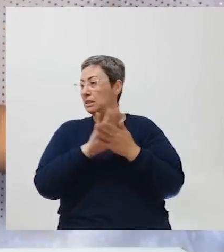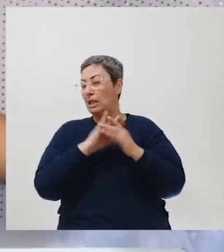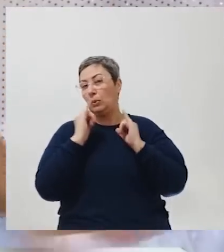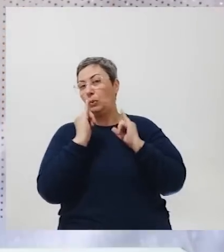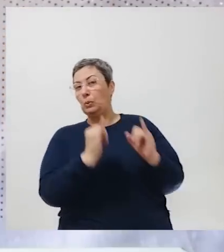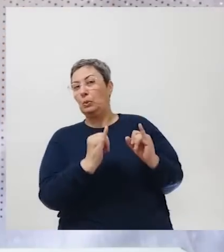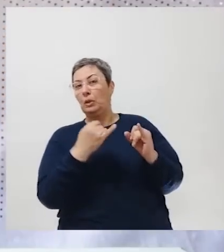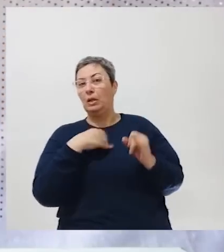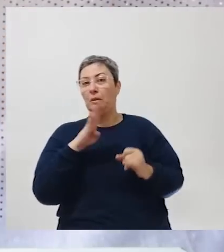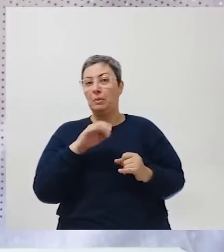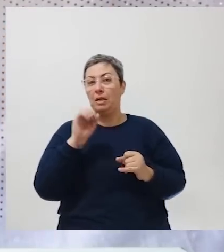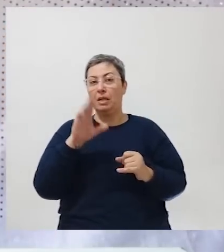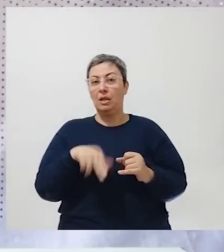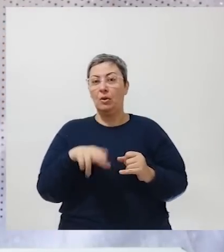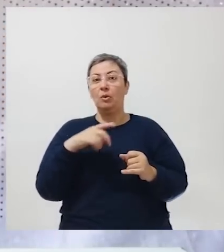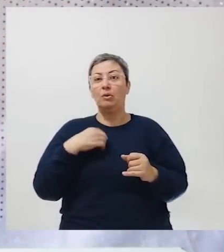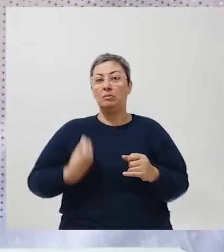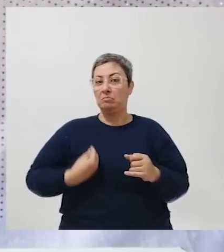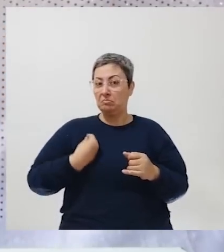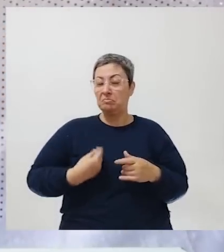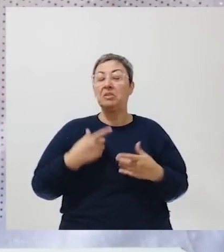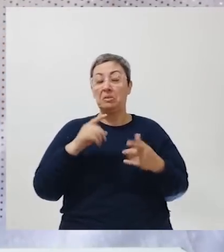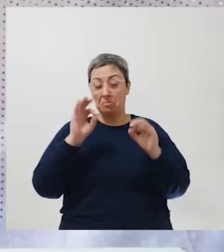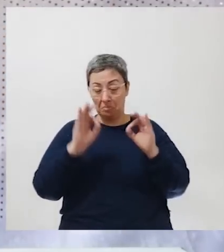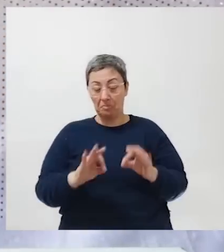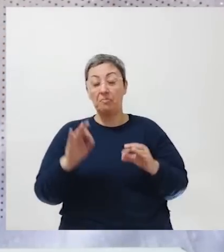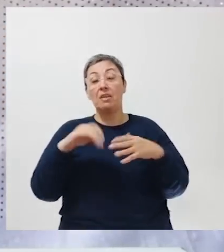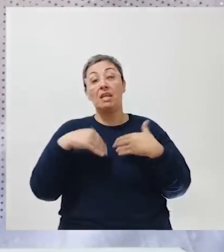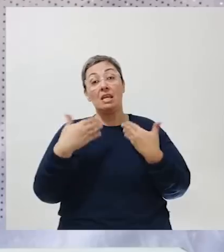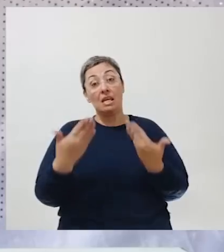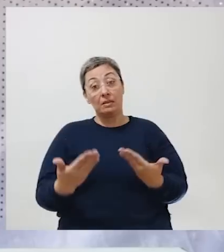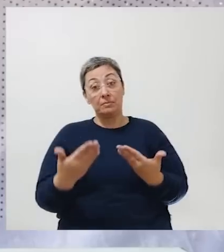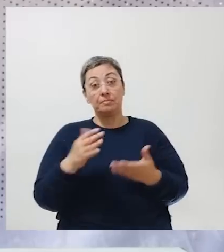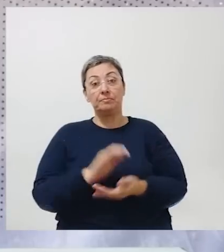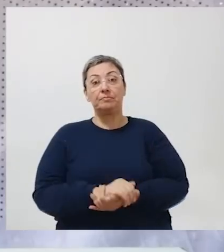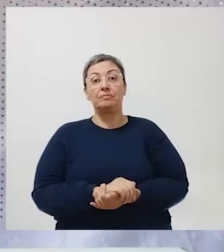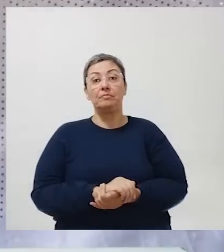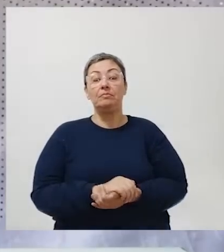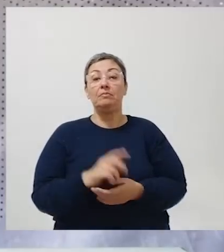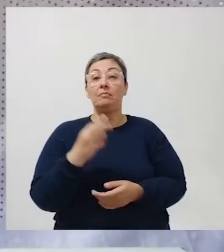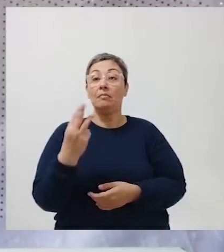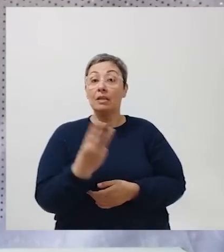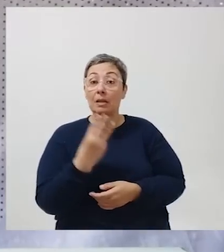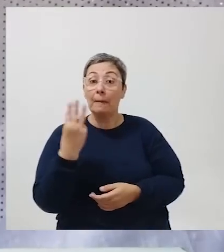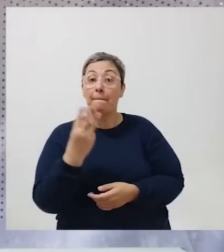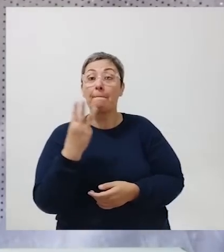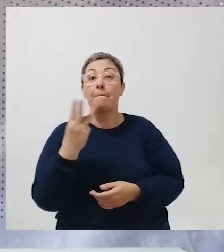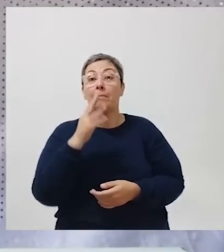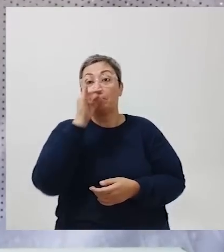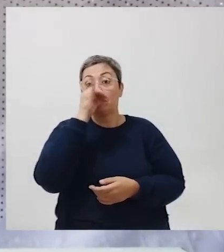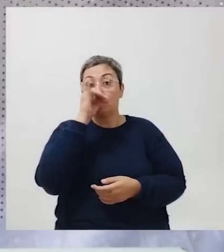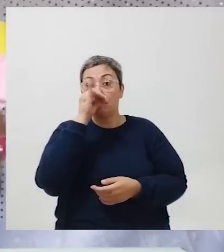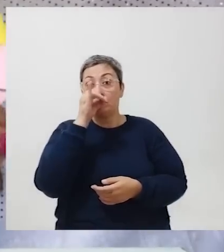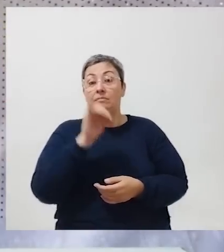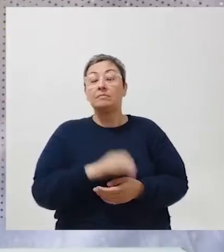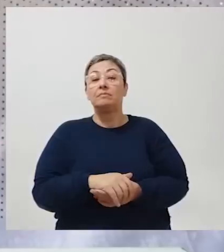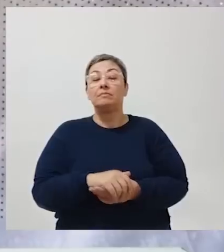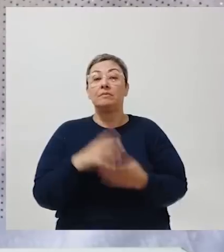comeu bacon na vida. Foi mesmo. E aí então, os 3